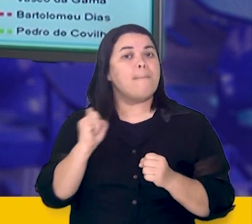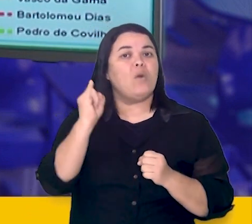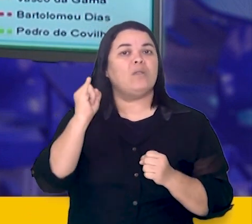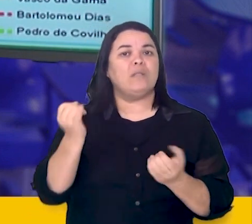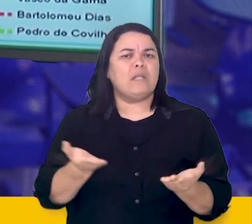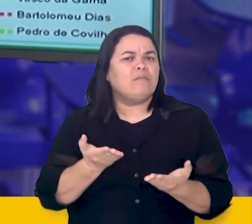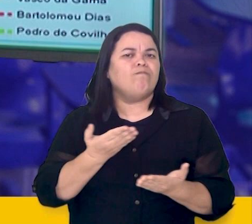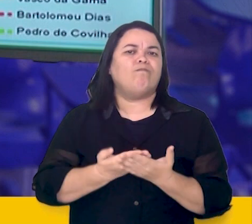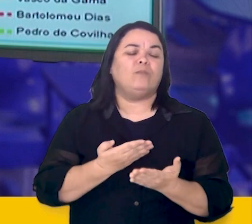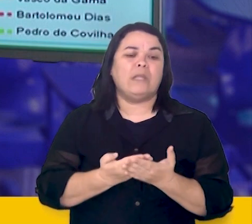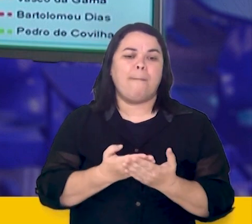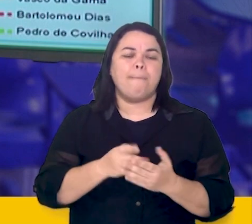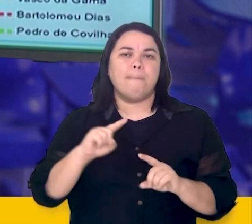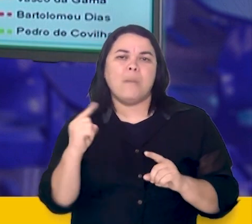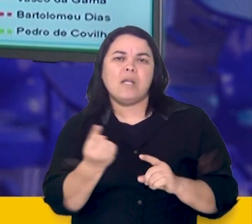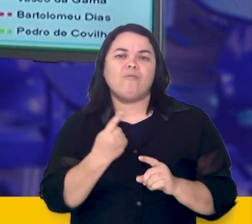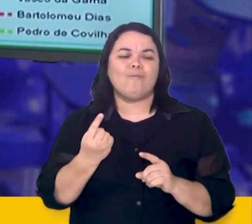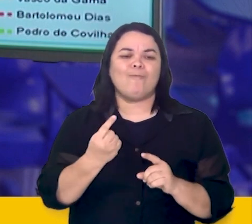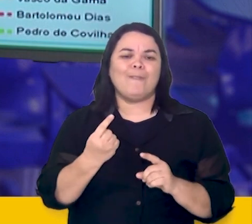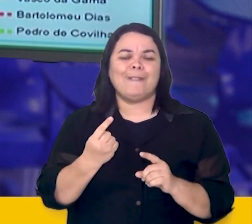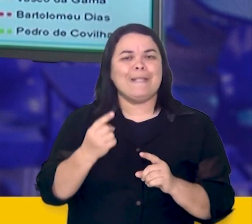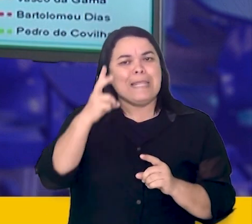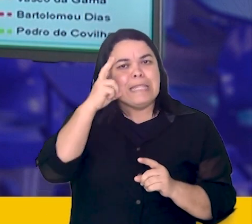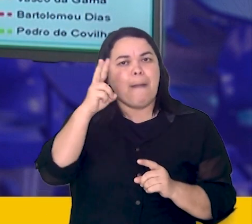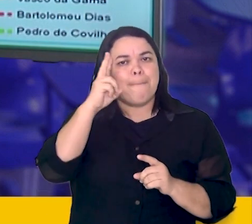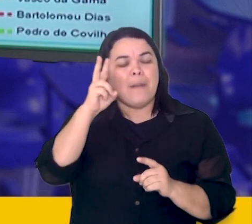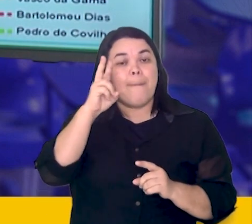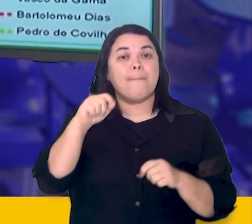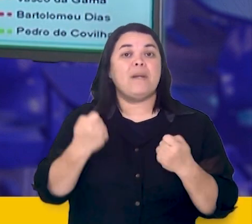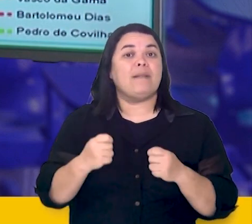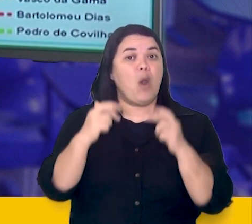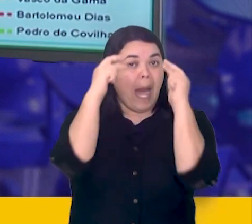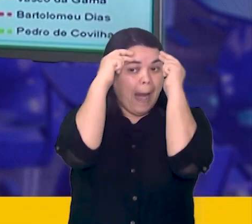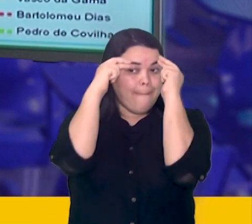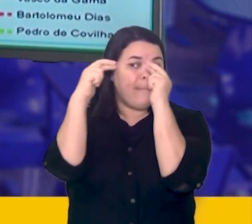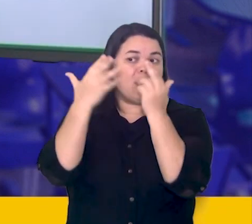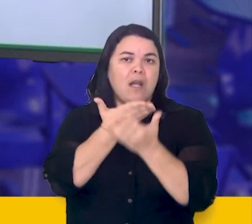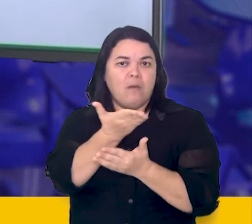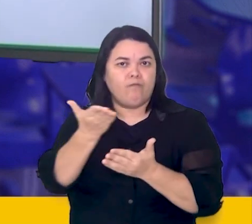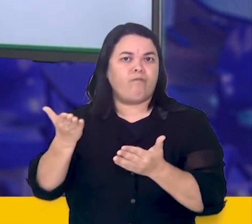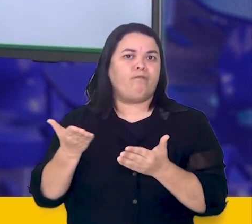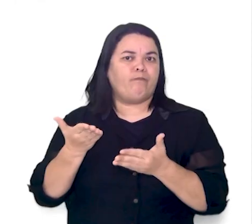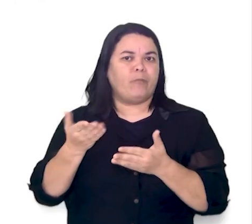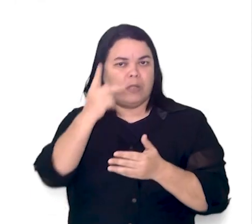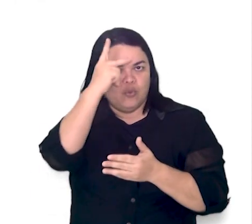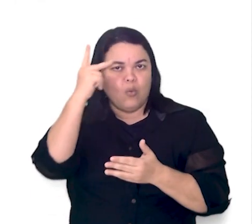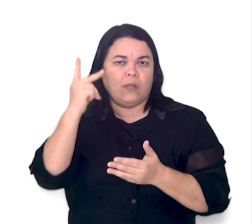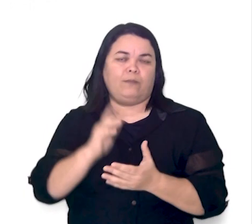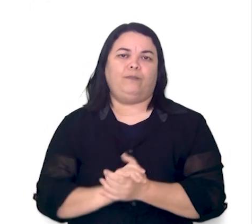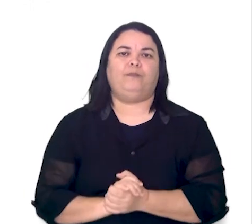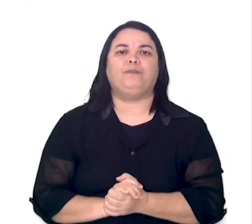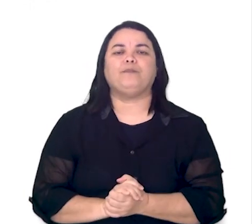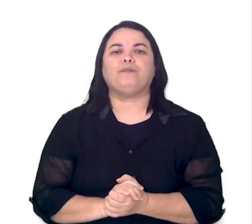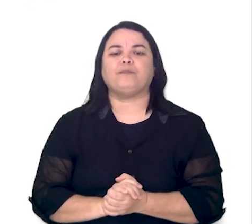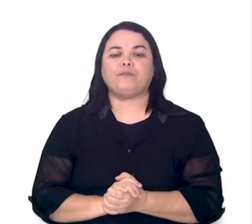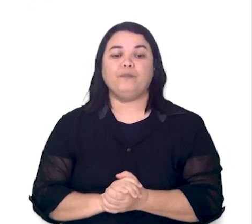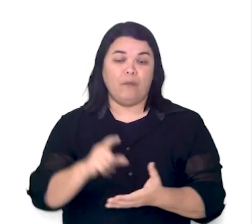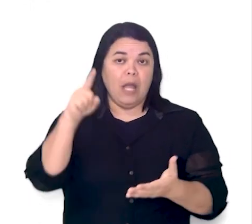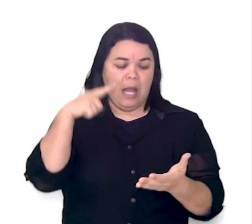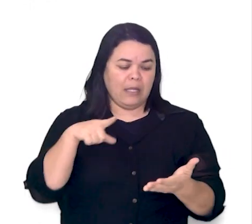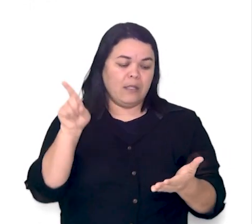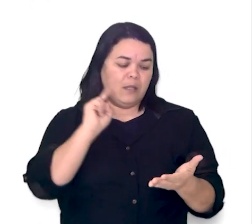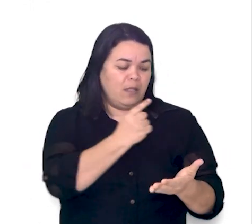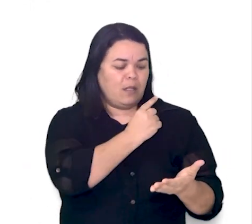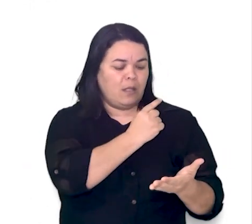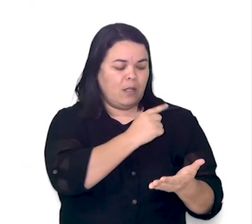com que nós não nos esquecemos da importância do respeito para com o próximo. Eu tenho aqui, e você também aí no